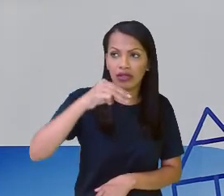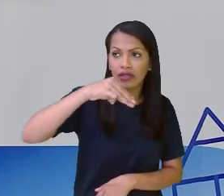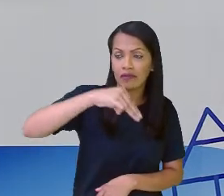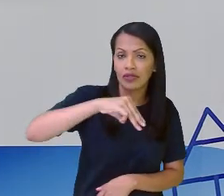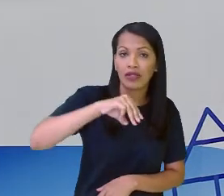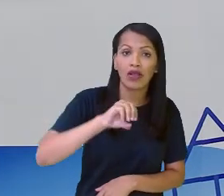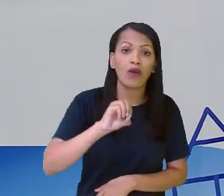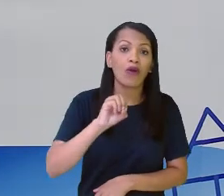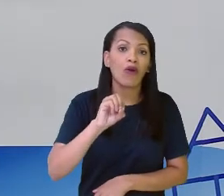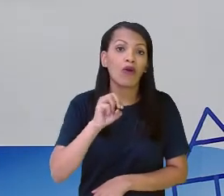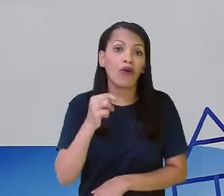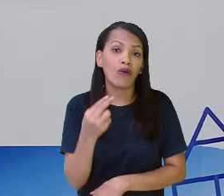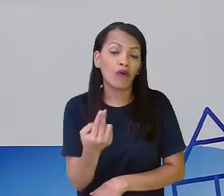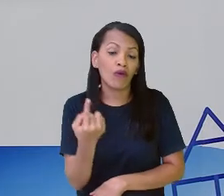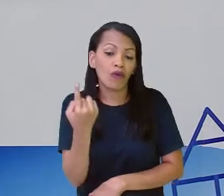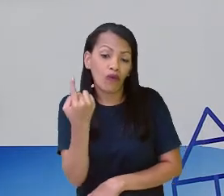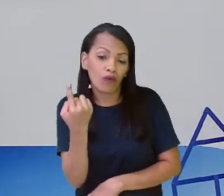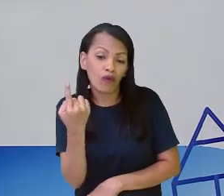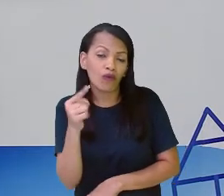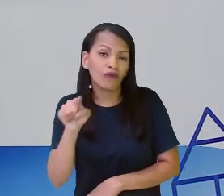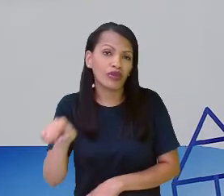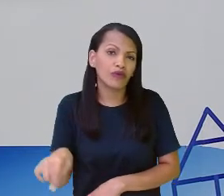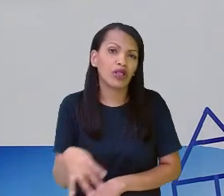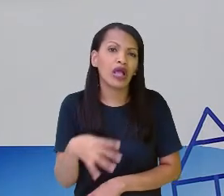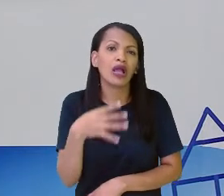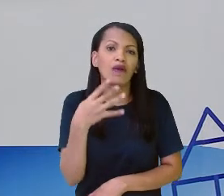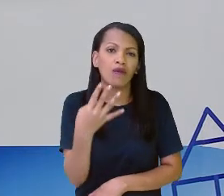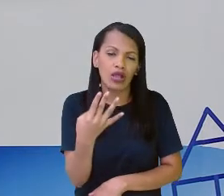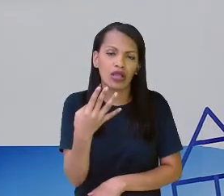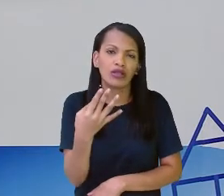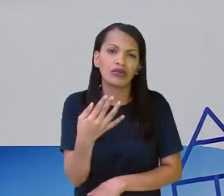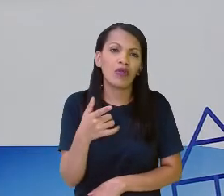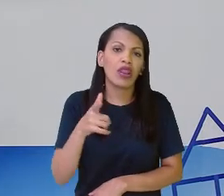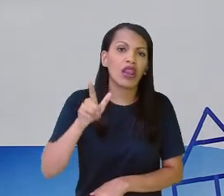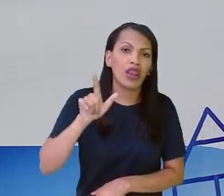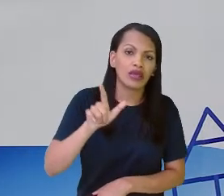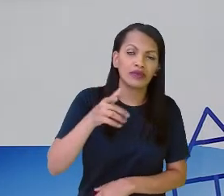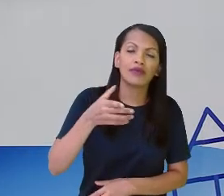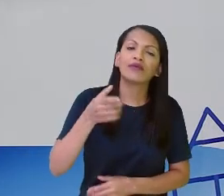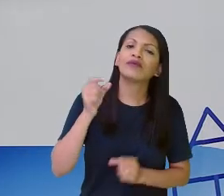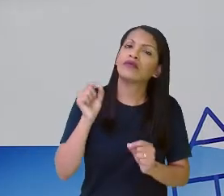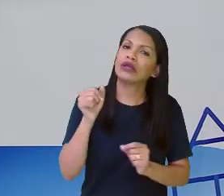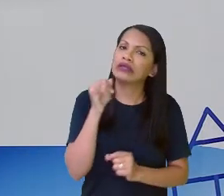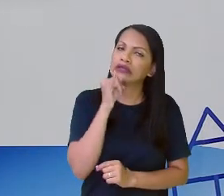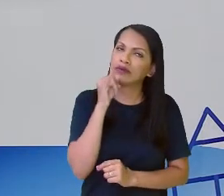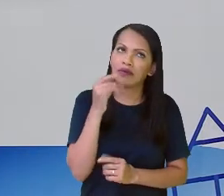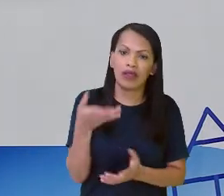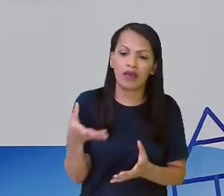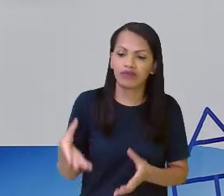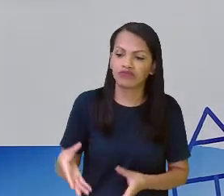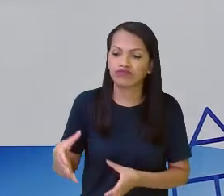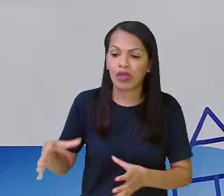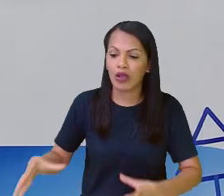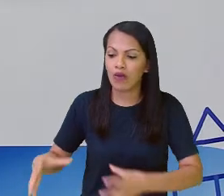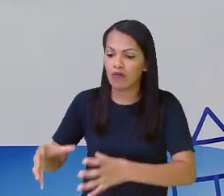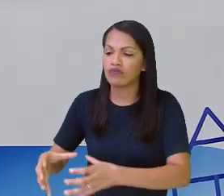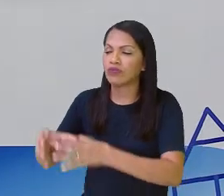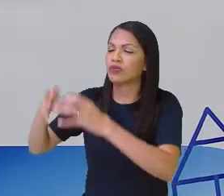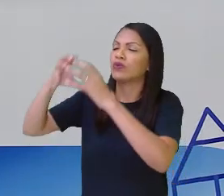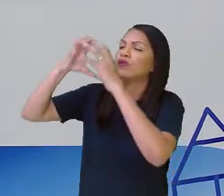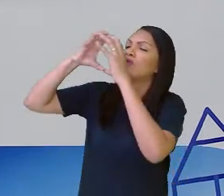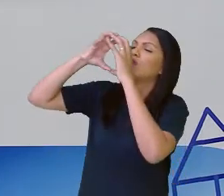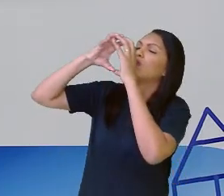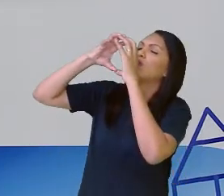dia. Lógico que você não vai pegar 1 litro e 400 ml e vai tomar de uma vez. Isso é para você